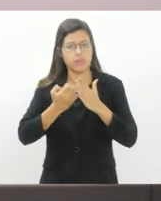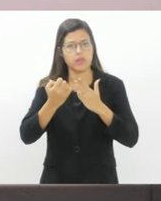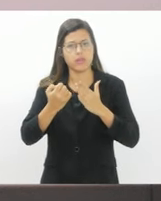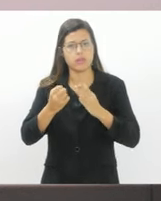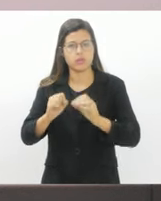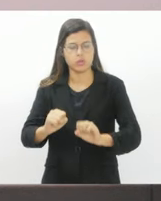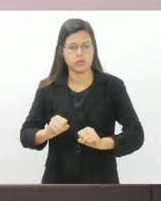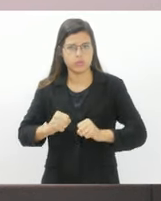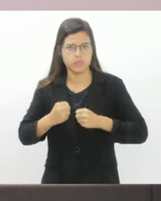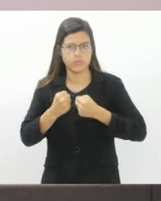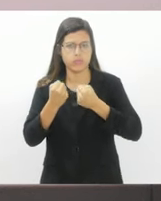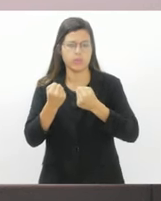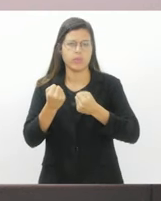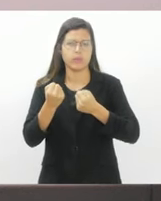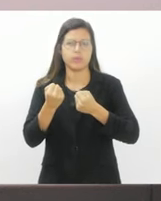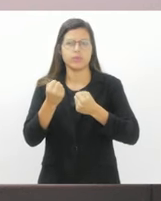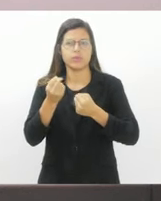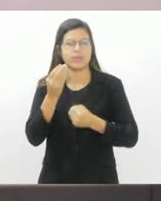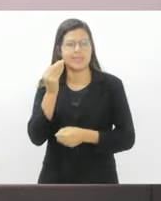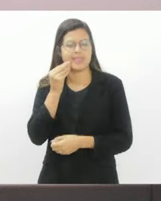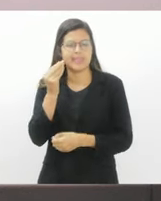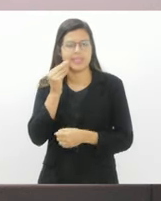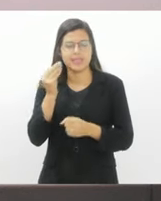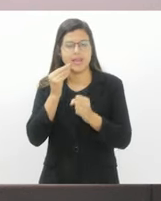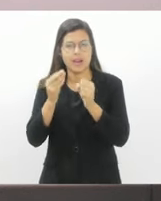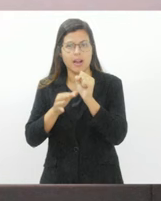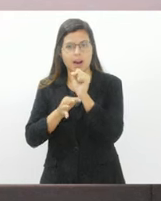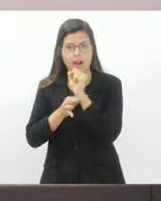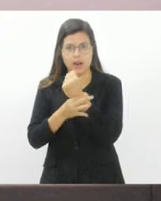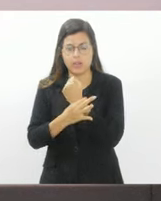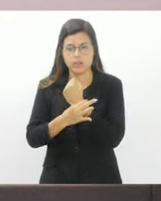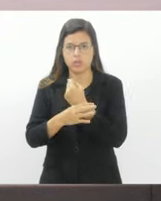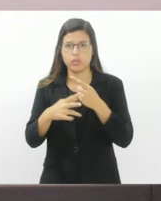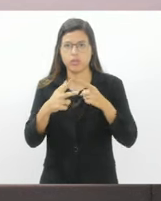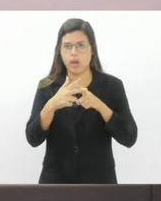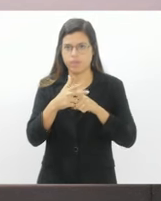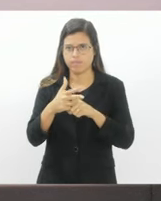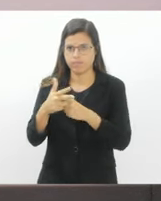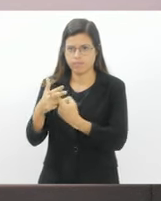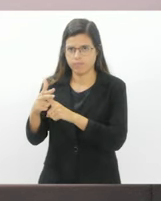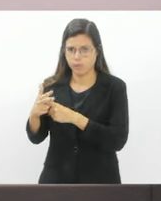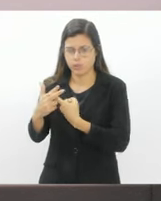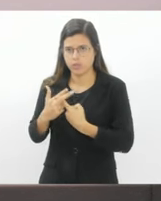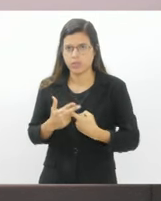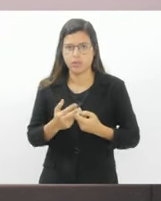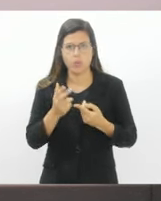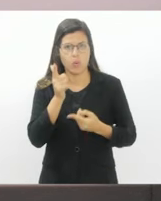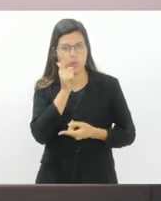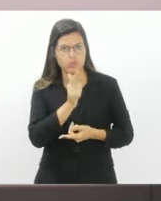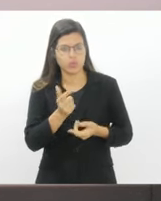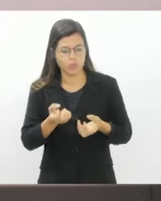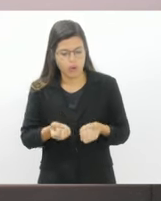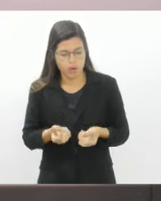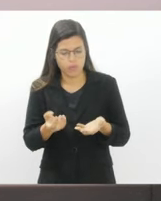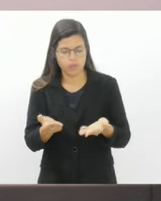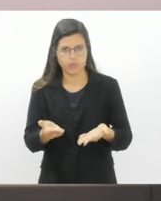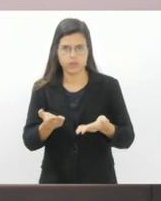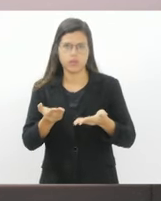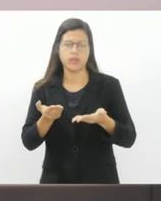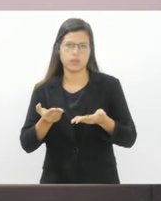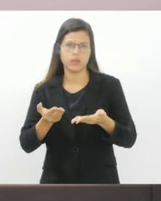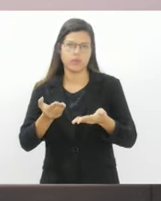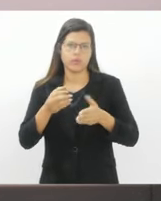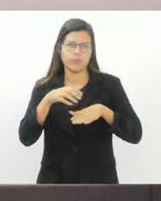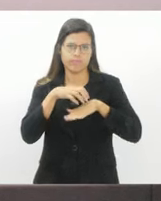esforços para buscar garantir a manutenção da oferta do serviço ferroviário